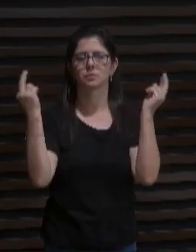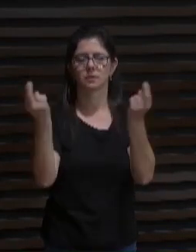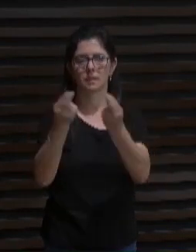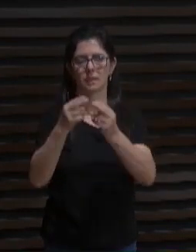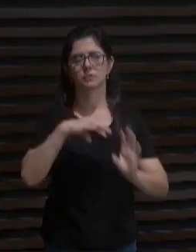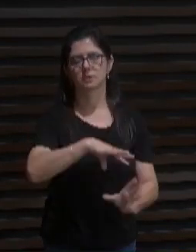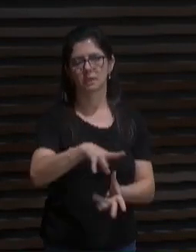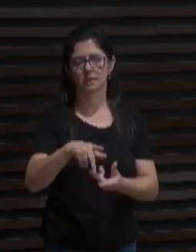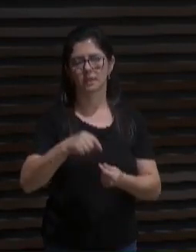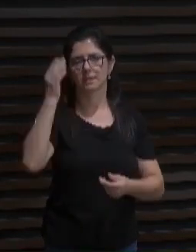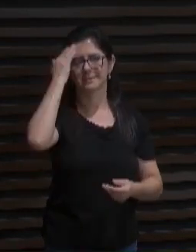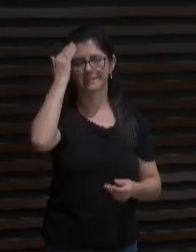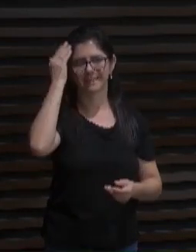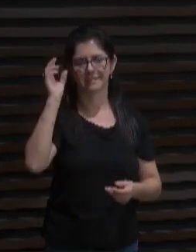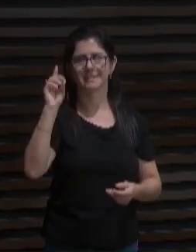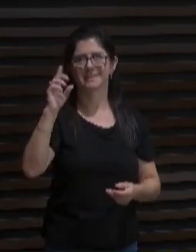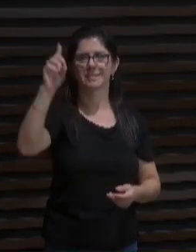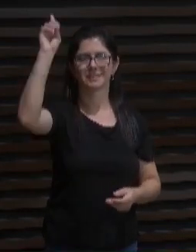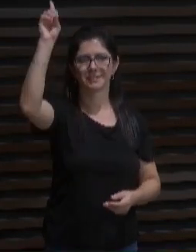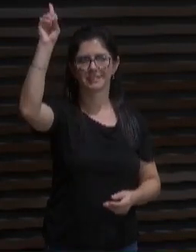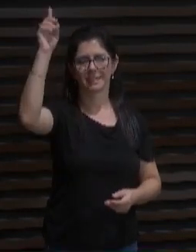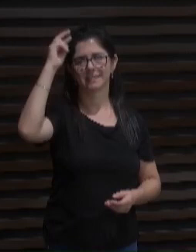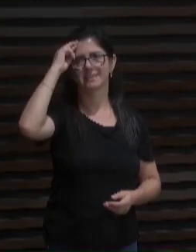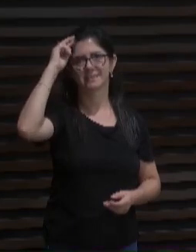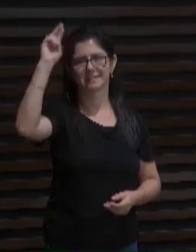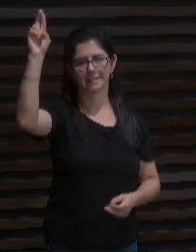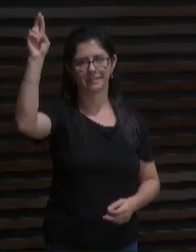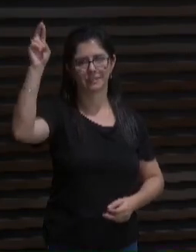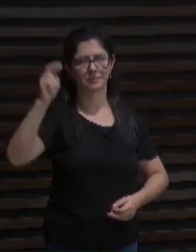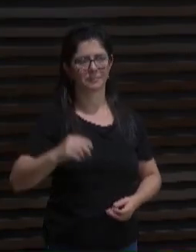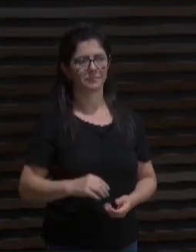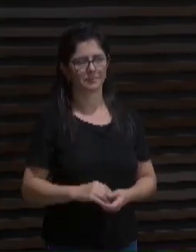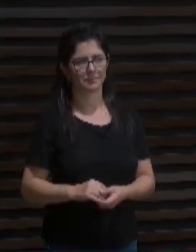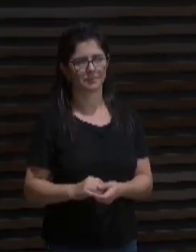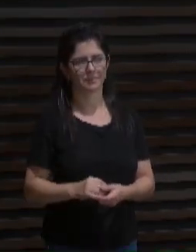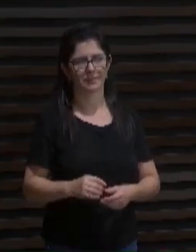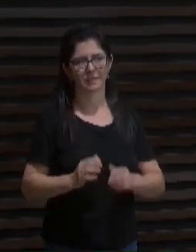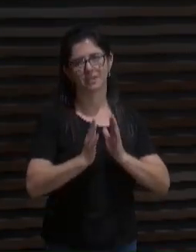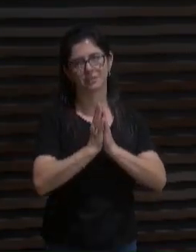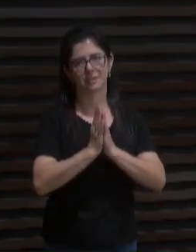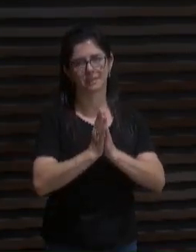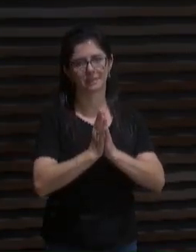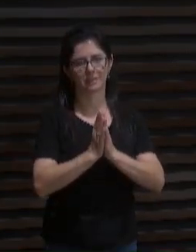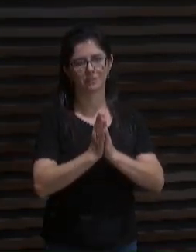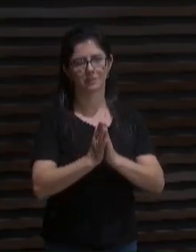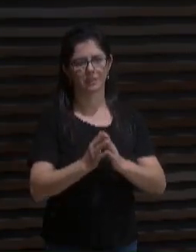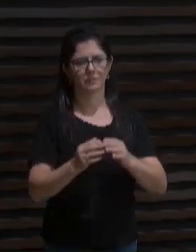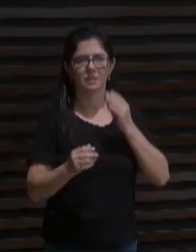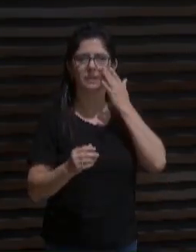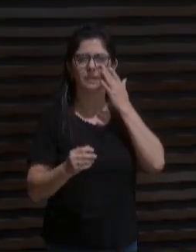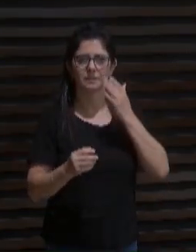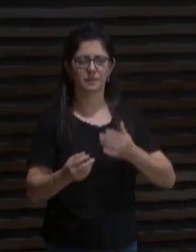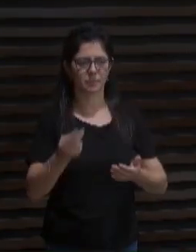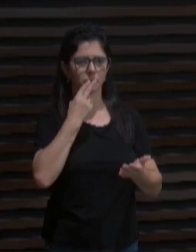só tu és o Deus. Essa foi a oração. O cara recebeu uma carta lá e agora.